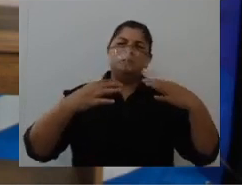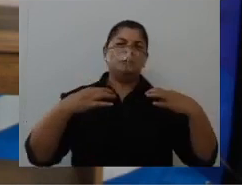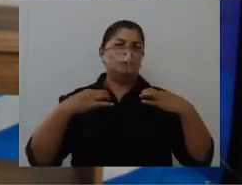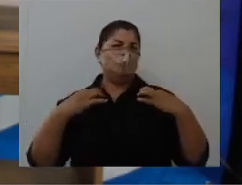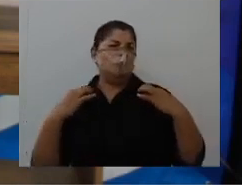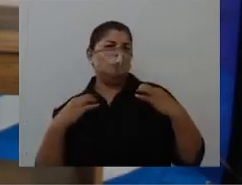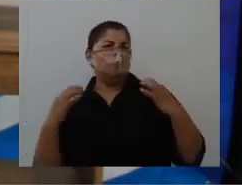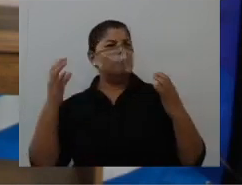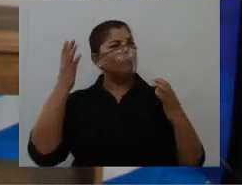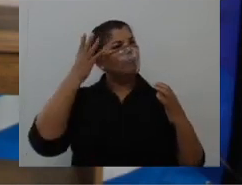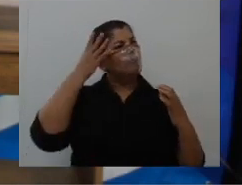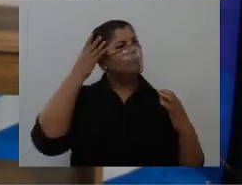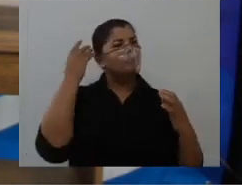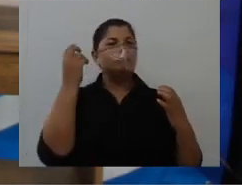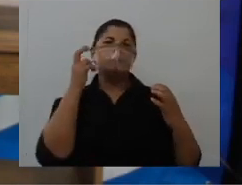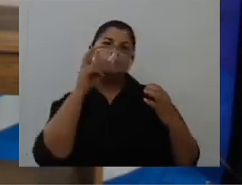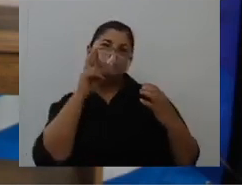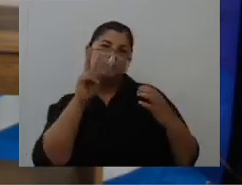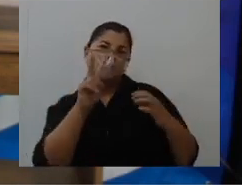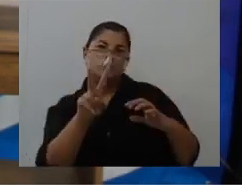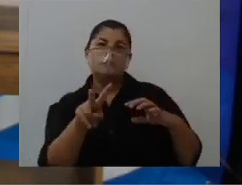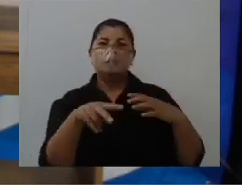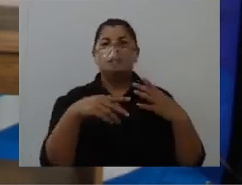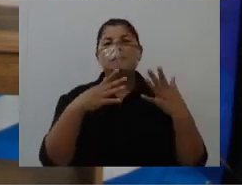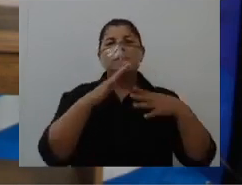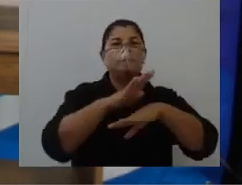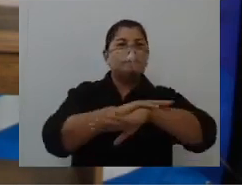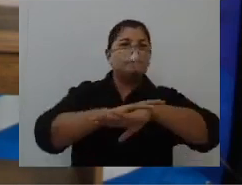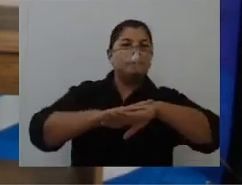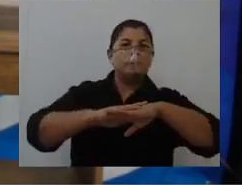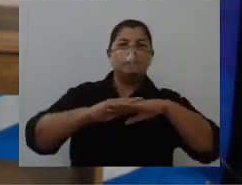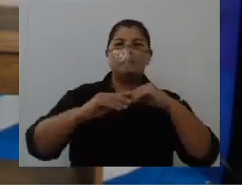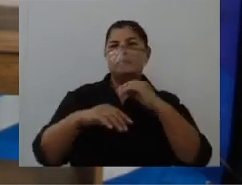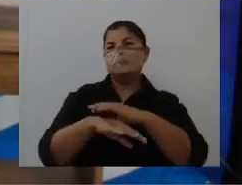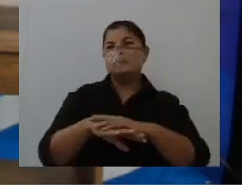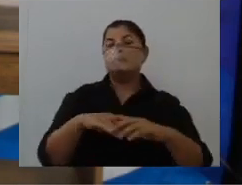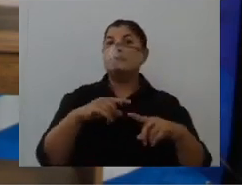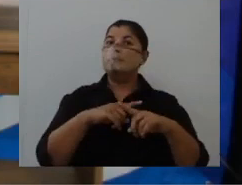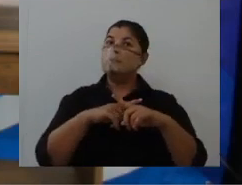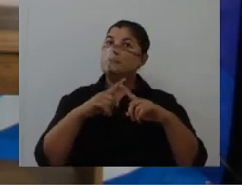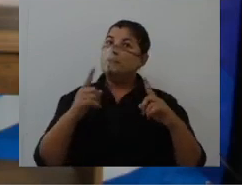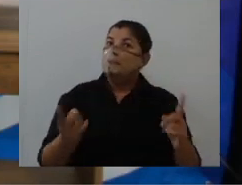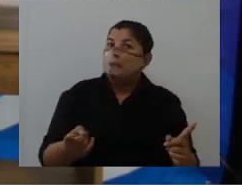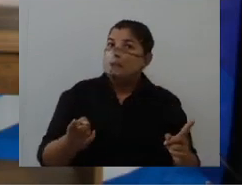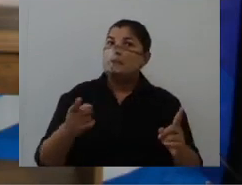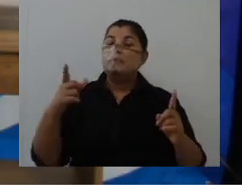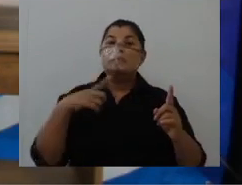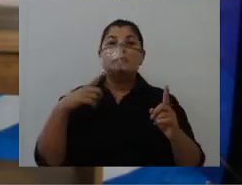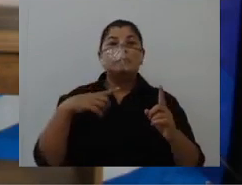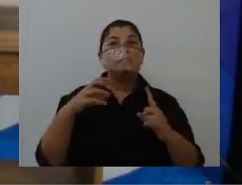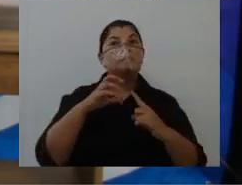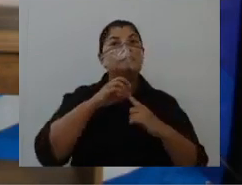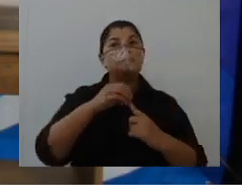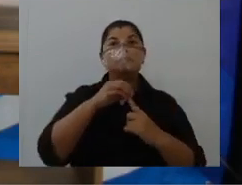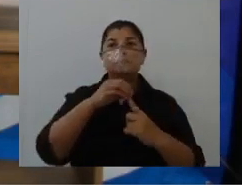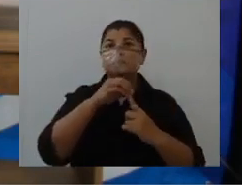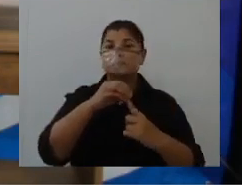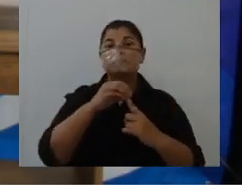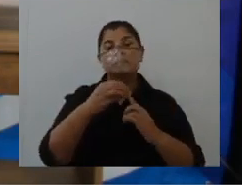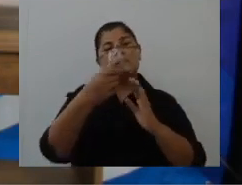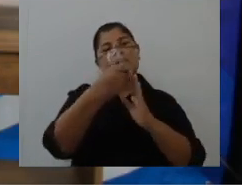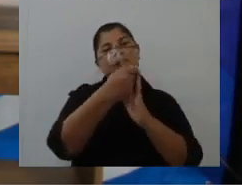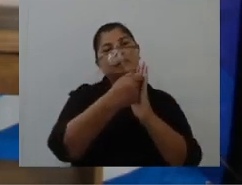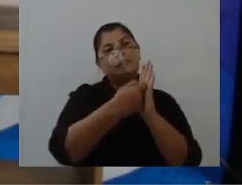do olhar, do cabelo, da cor da pele, do jeito... Beleza. Mas o texto ele é predominantemente narrativo, por se tratar